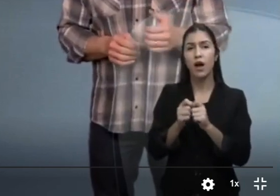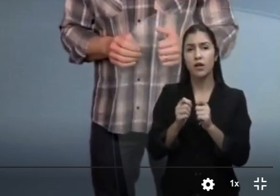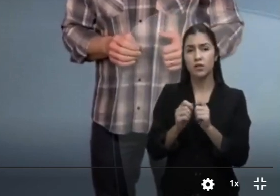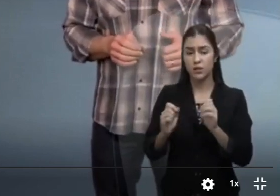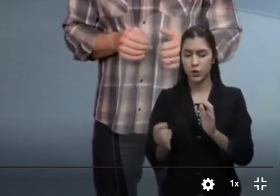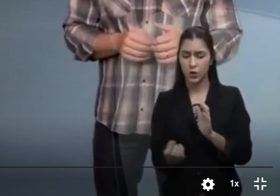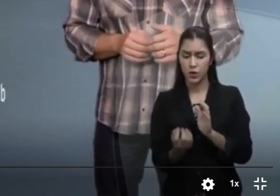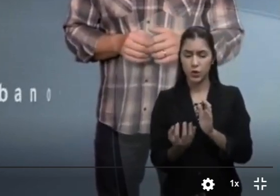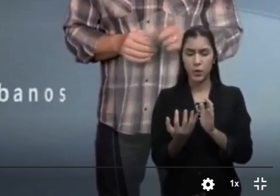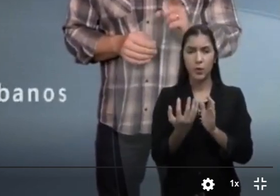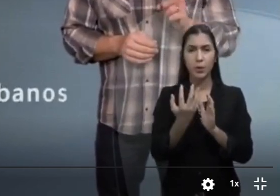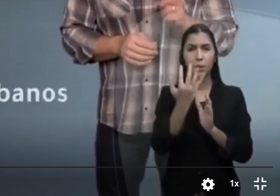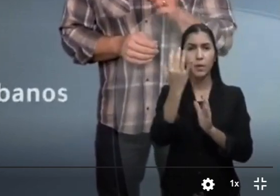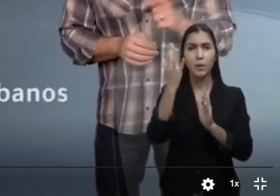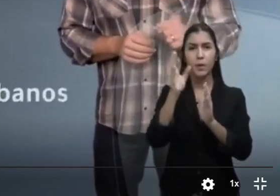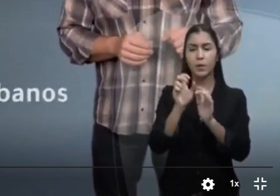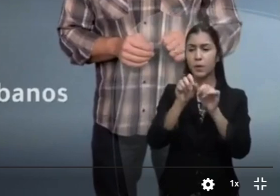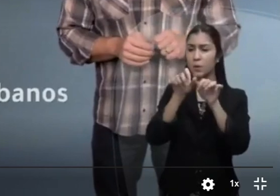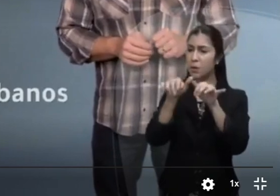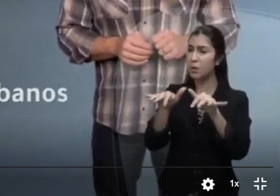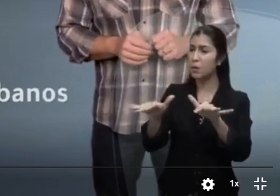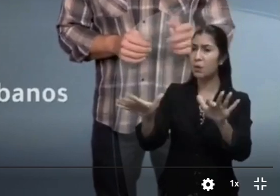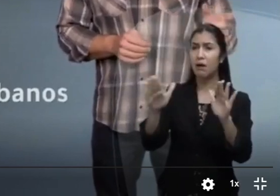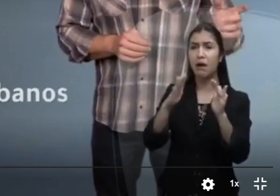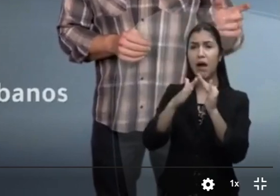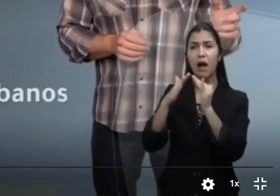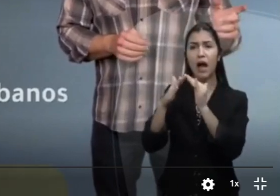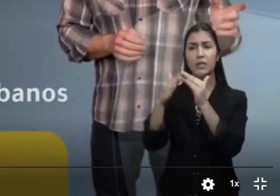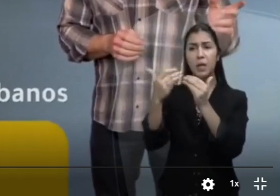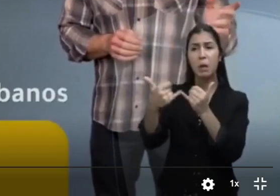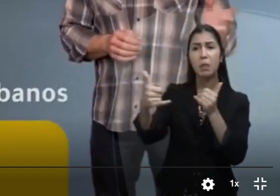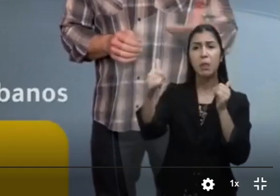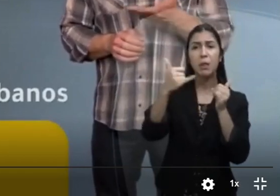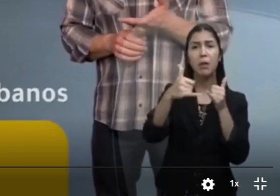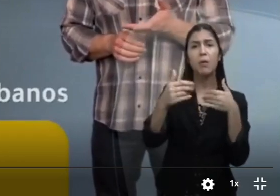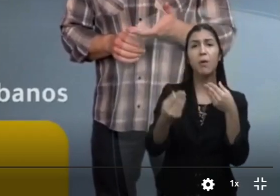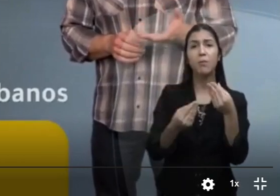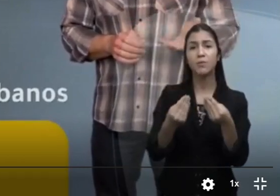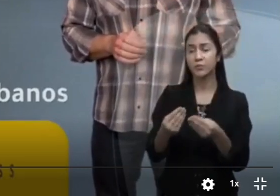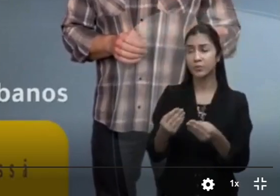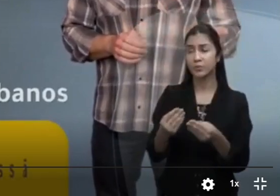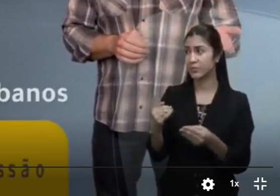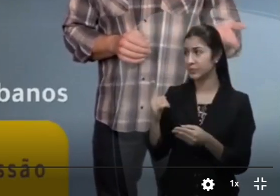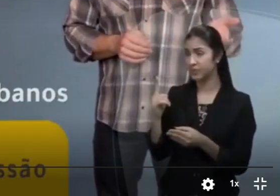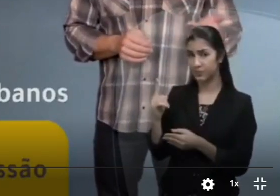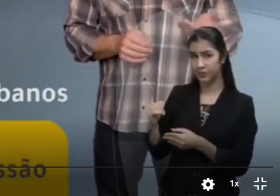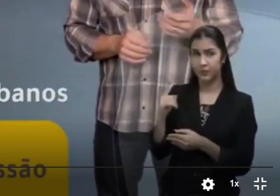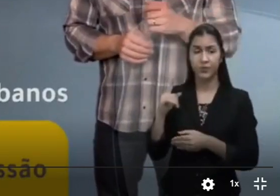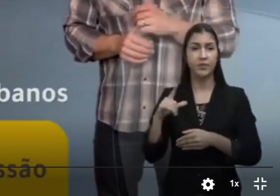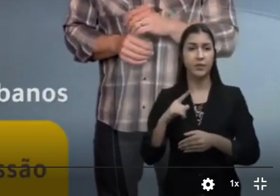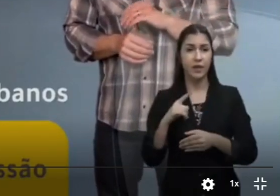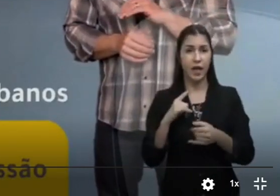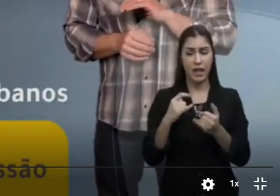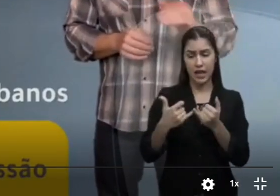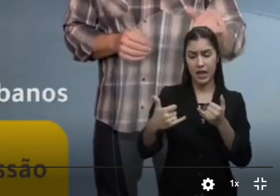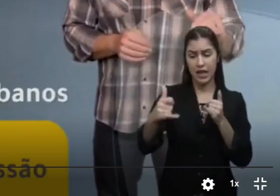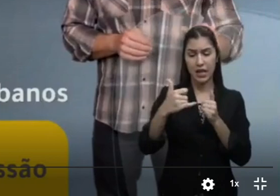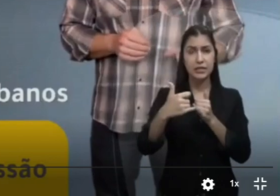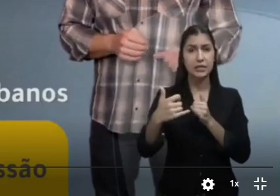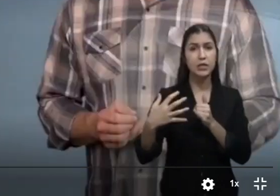e a distribuição para os centros urbanos. Nessa etapa, a subestação e as linhas de transmissão